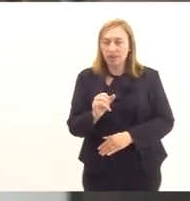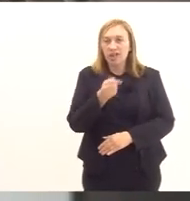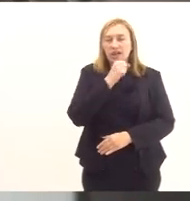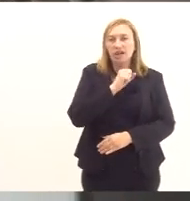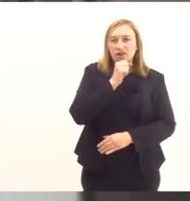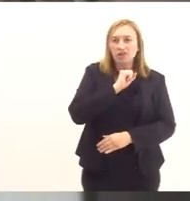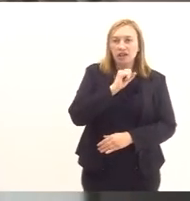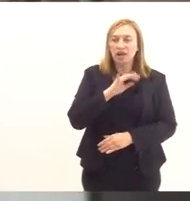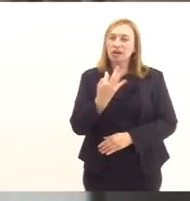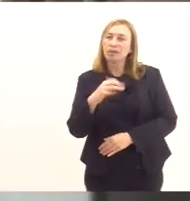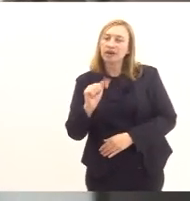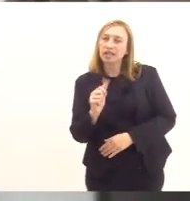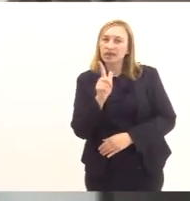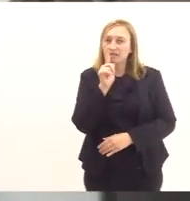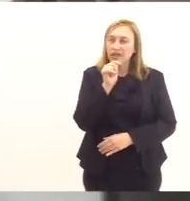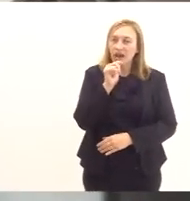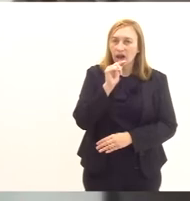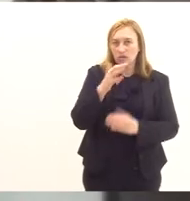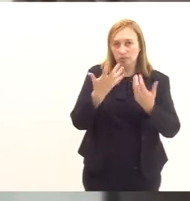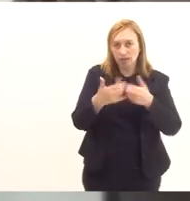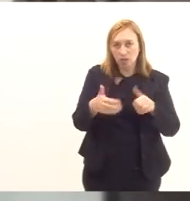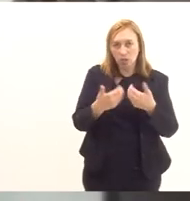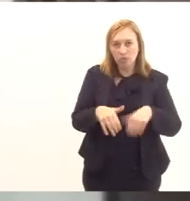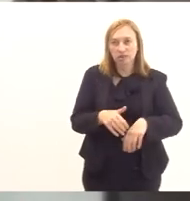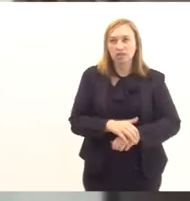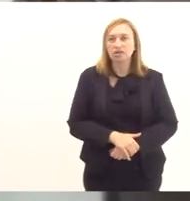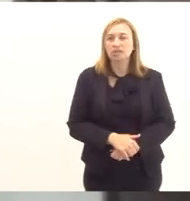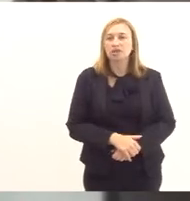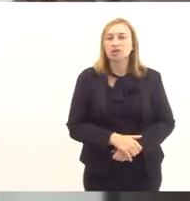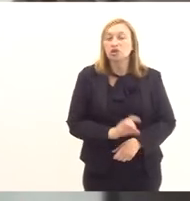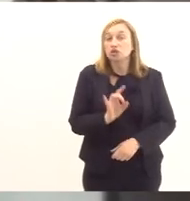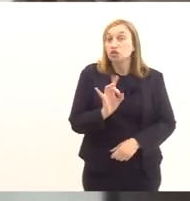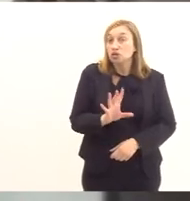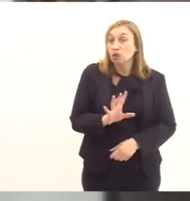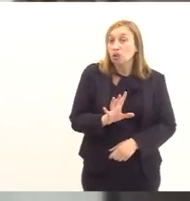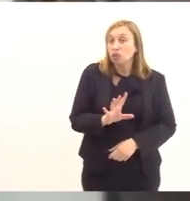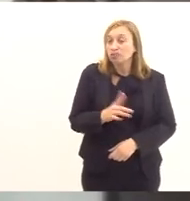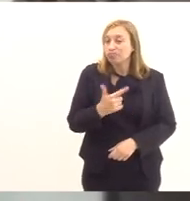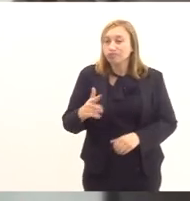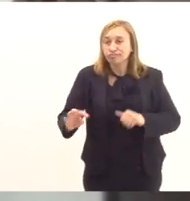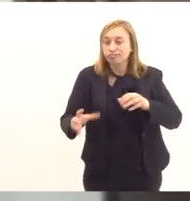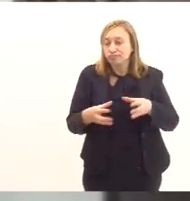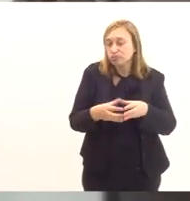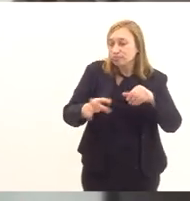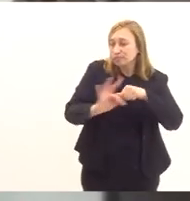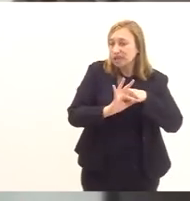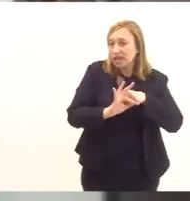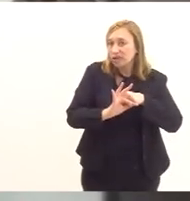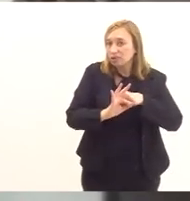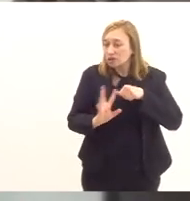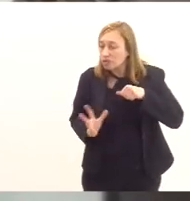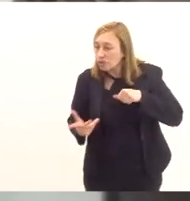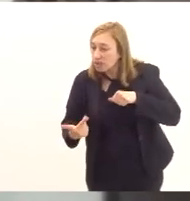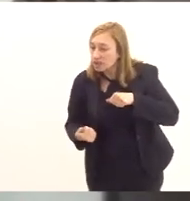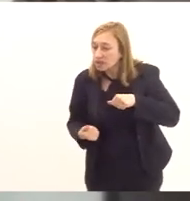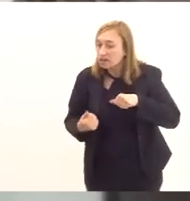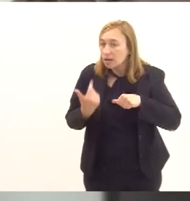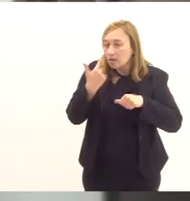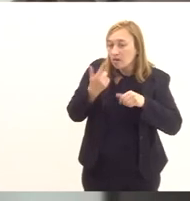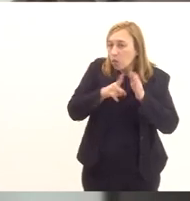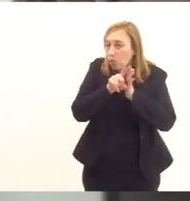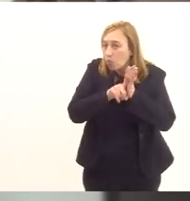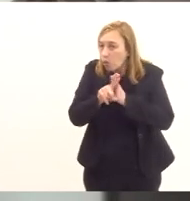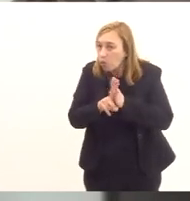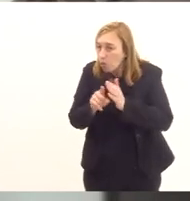companhia de águas de Petrópolis É só que sem um corpo técnico adequado para poder fazer aferição